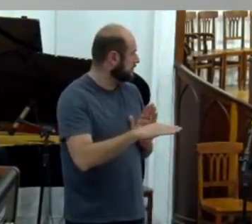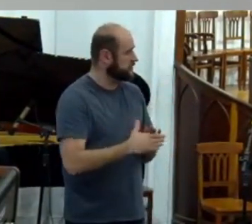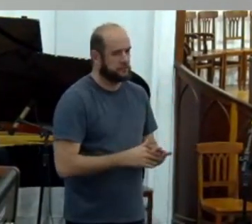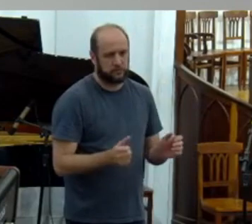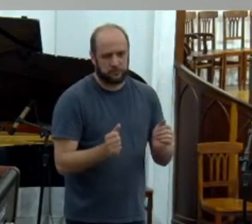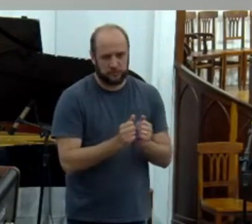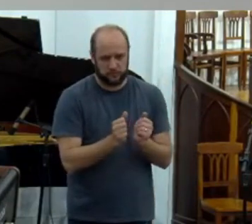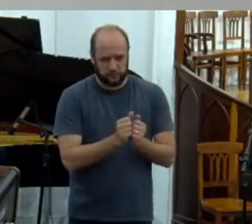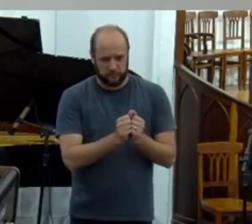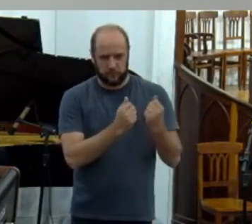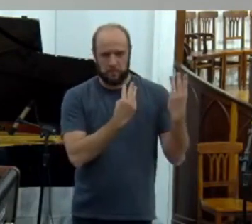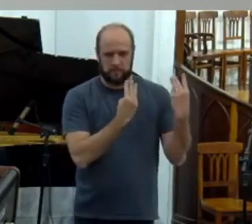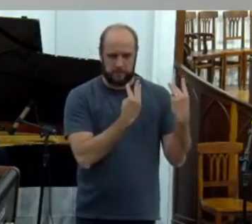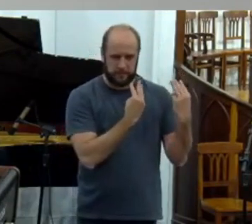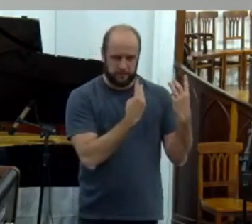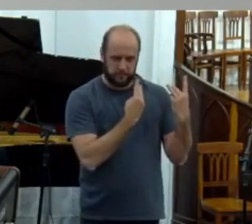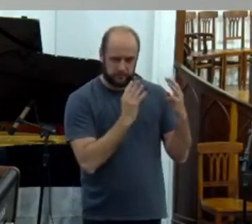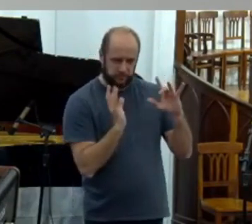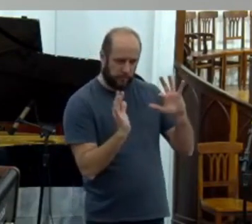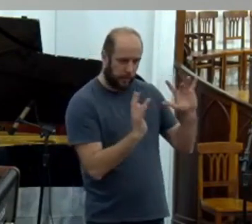o presbítero Marcos.